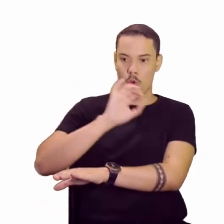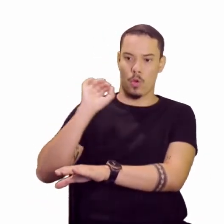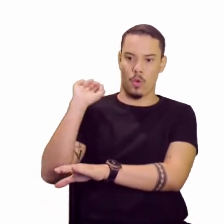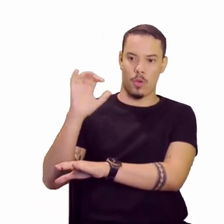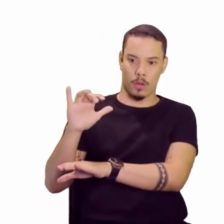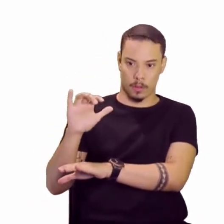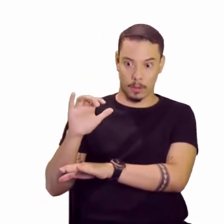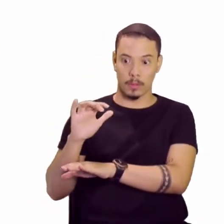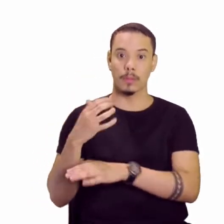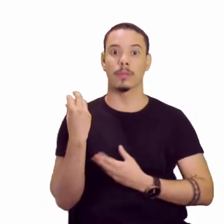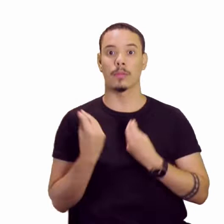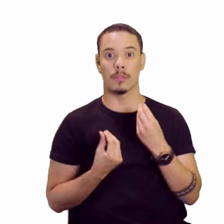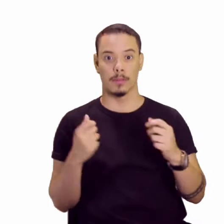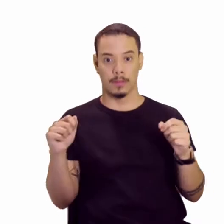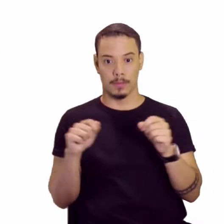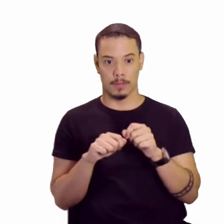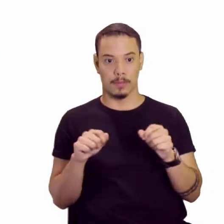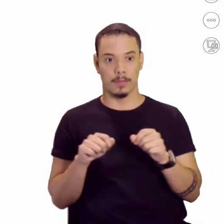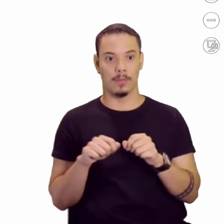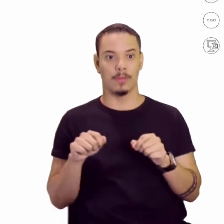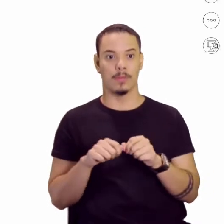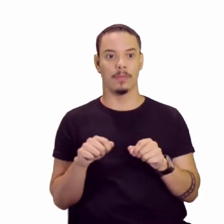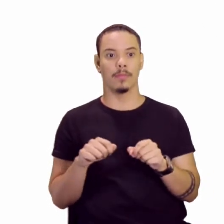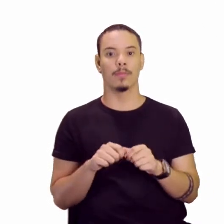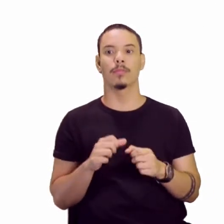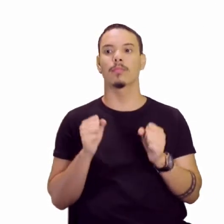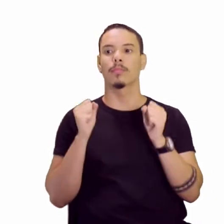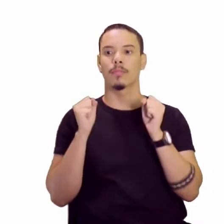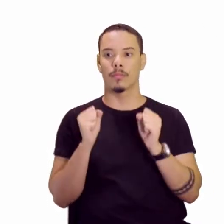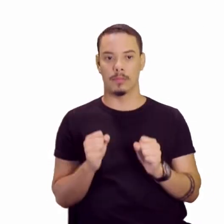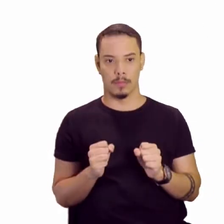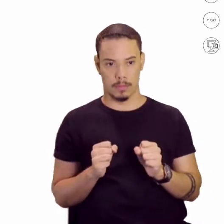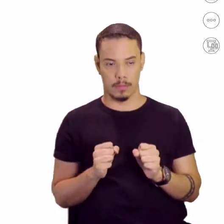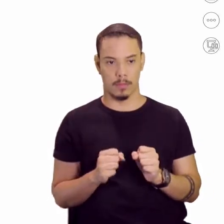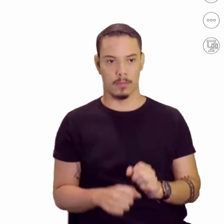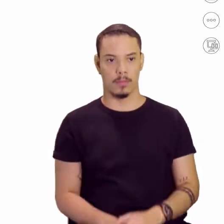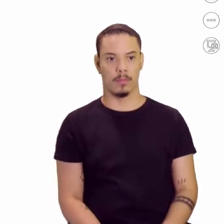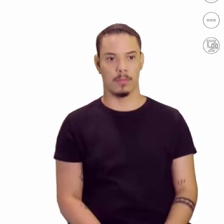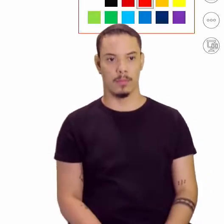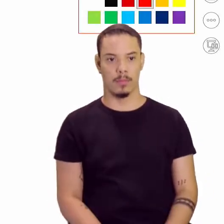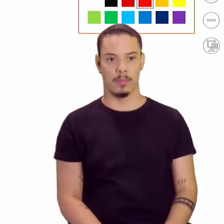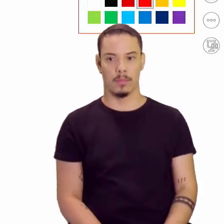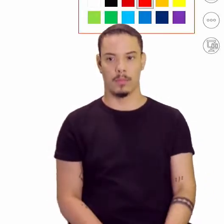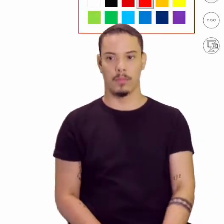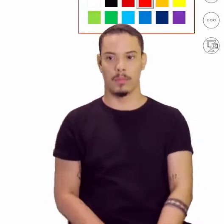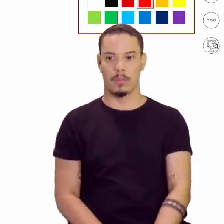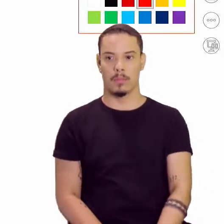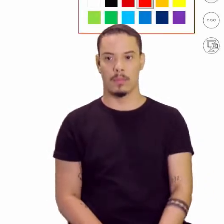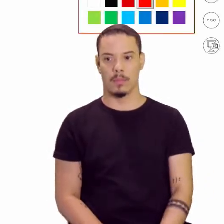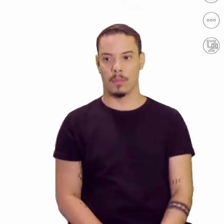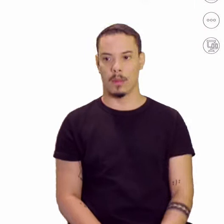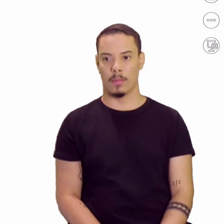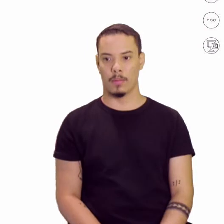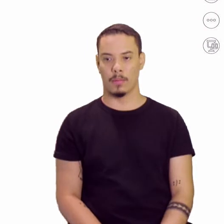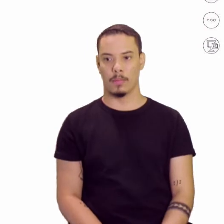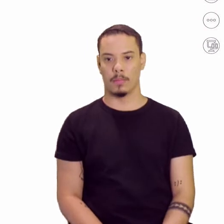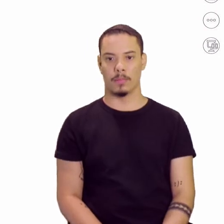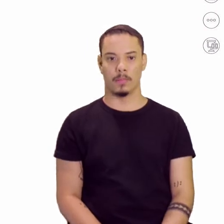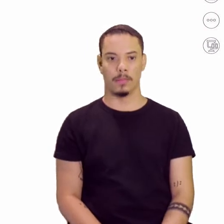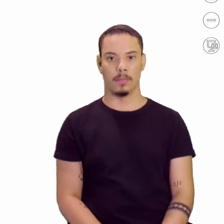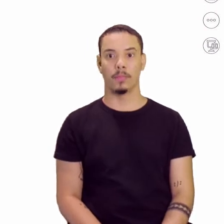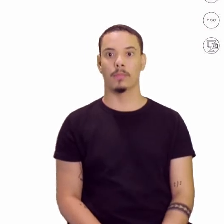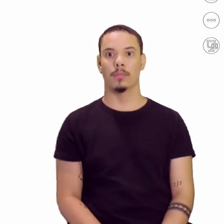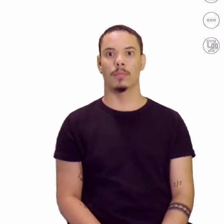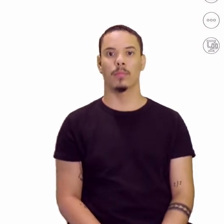certo? Esse lançamento, ele vai ser dado, ele pode ser dado. Vamos pegar aqui uma canetinha. É um